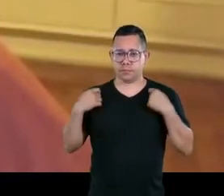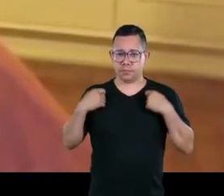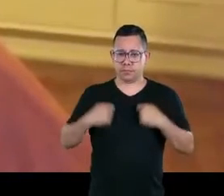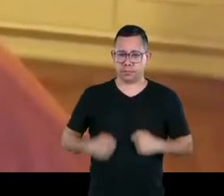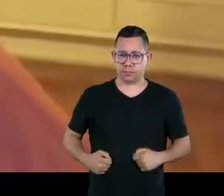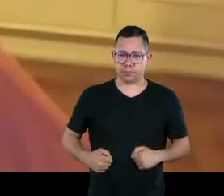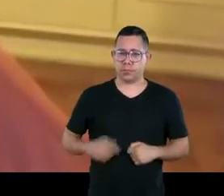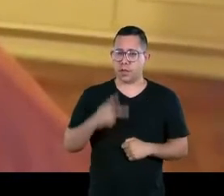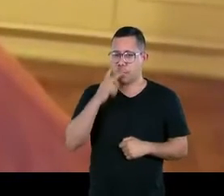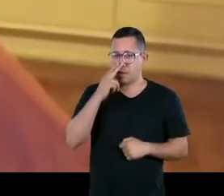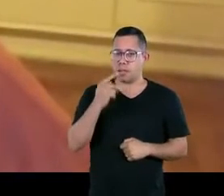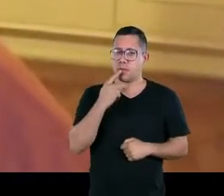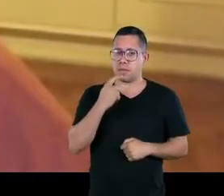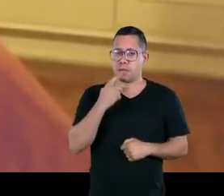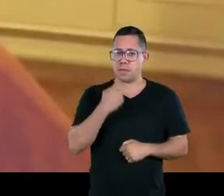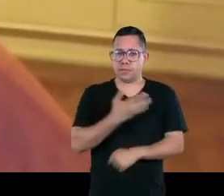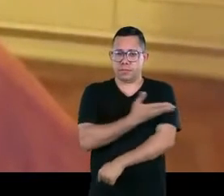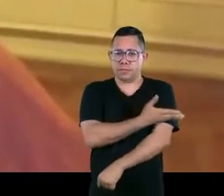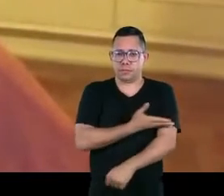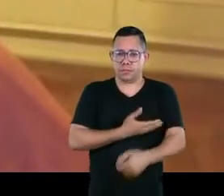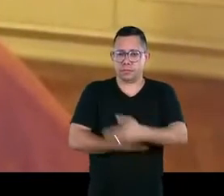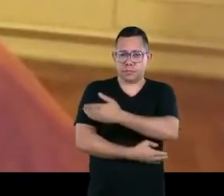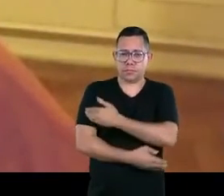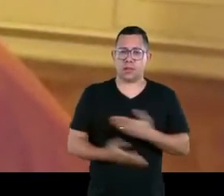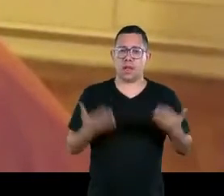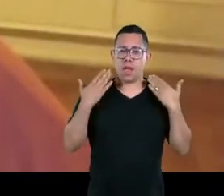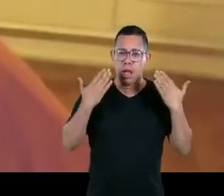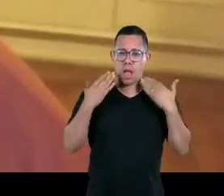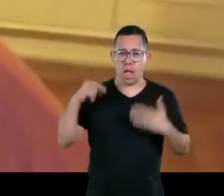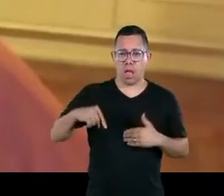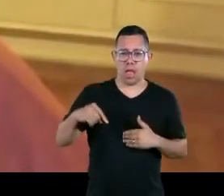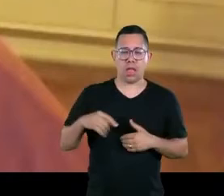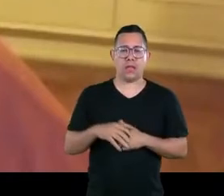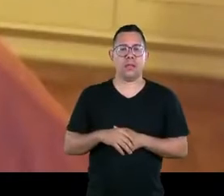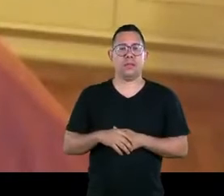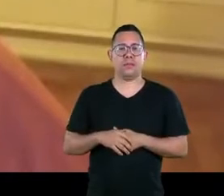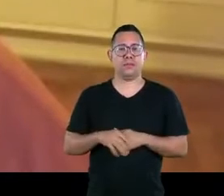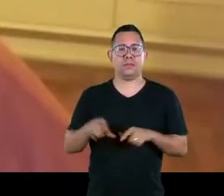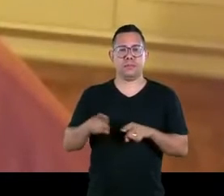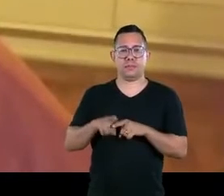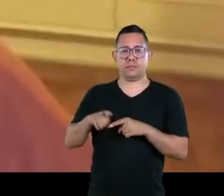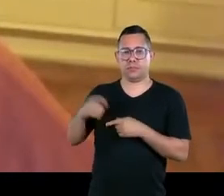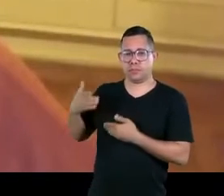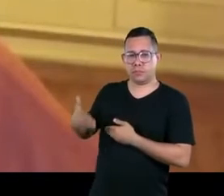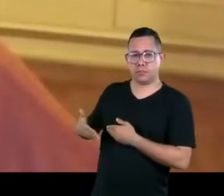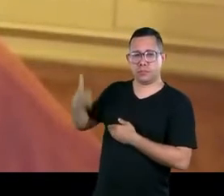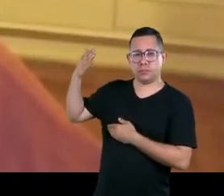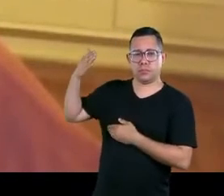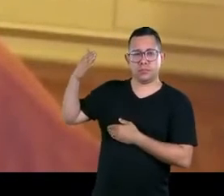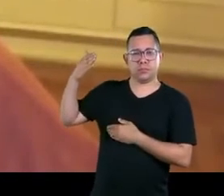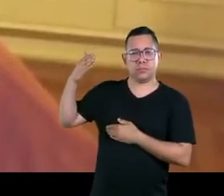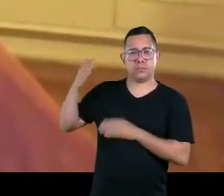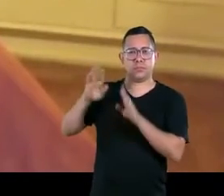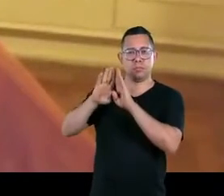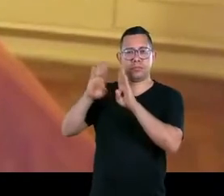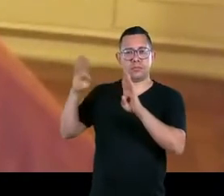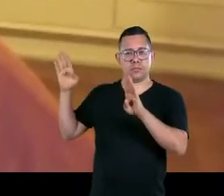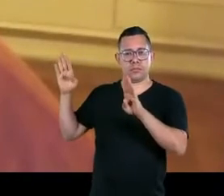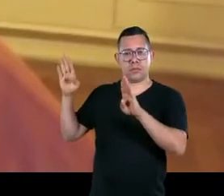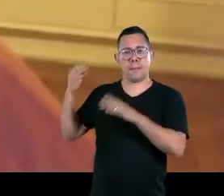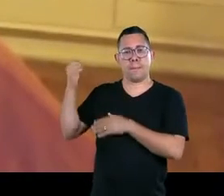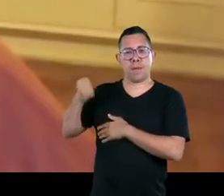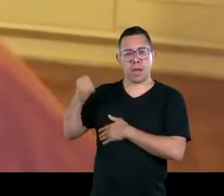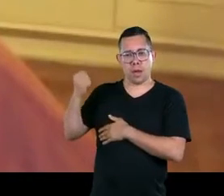também ferrugem, sem manga, porque está muito calor aqui, e tenho ao meu fundo um armário branco com uma estante de